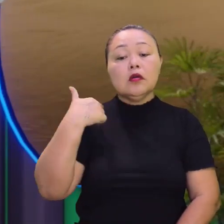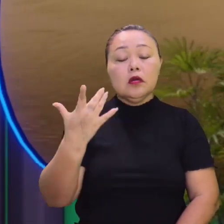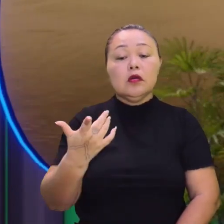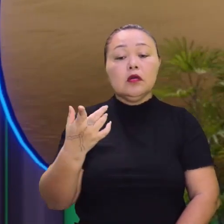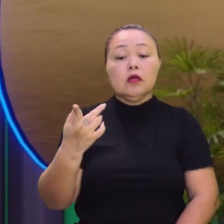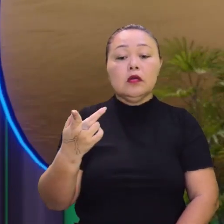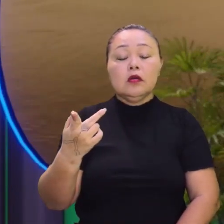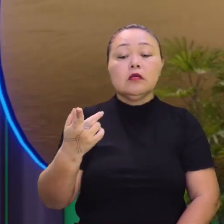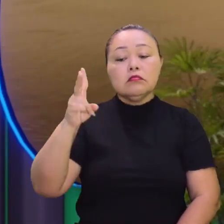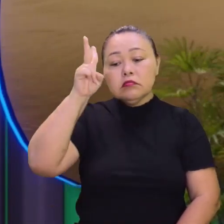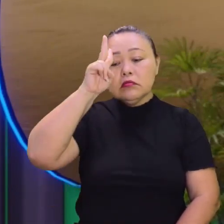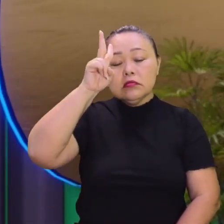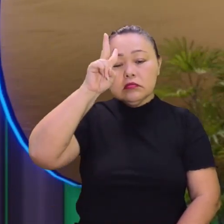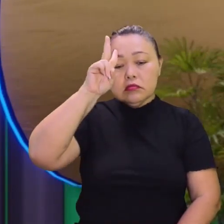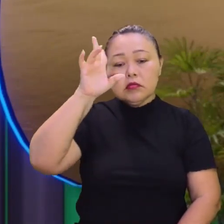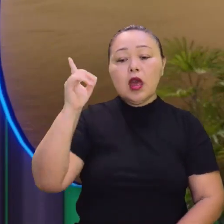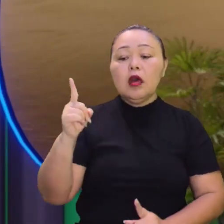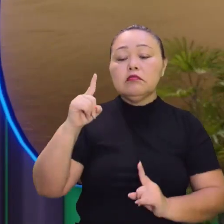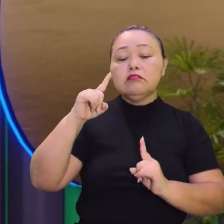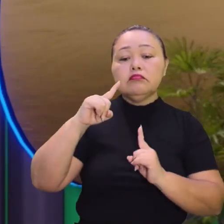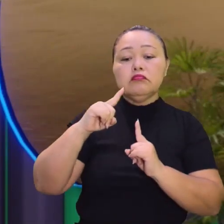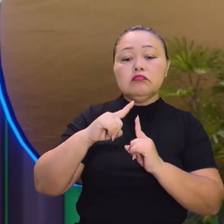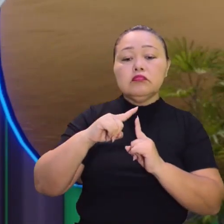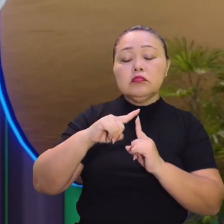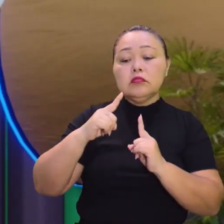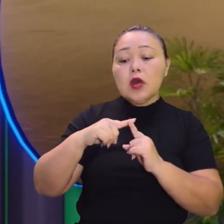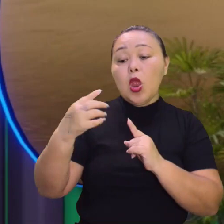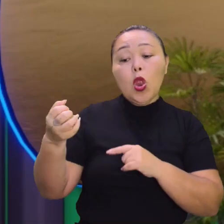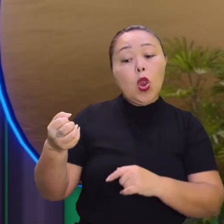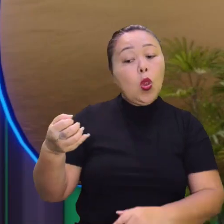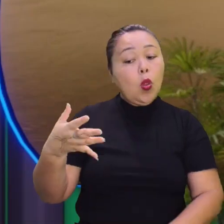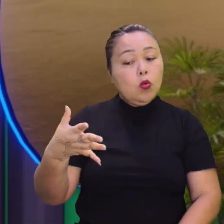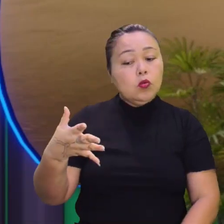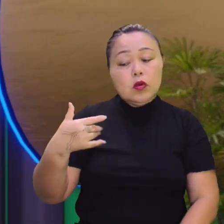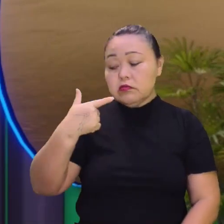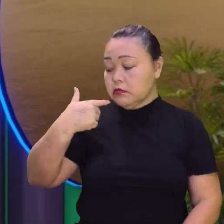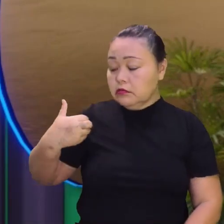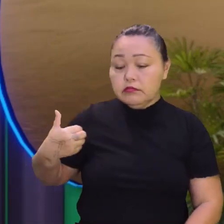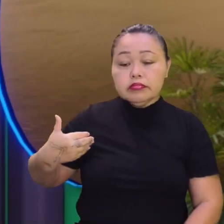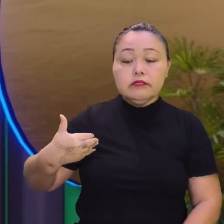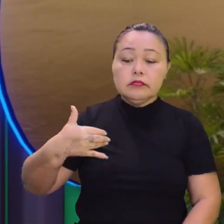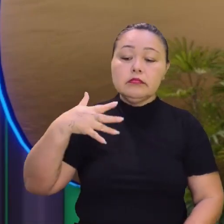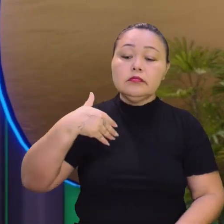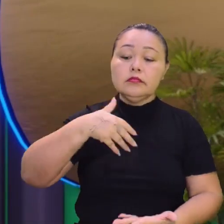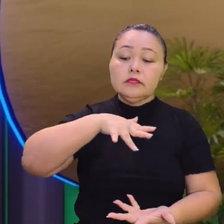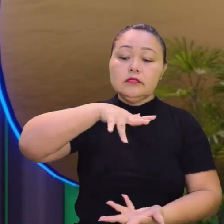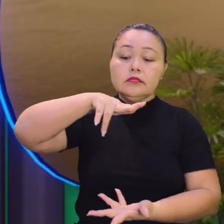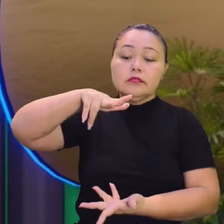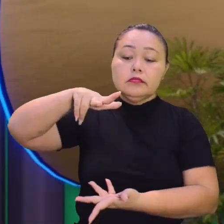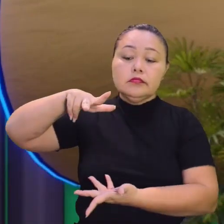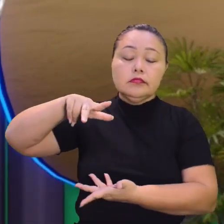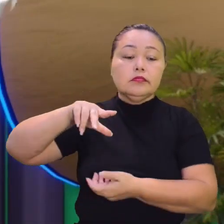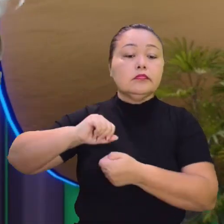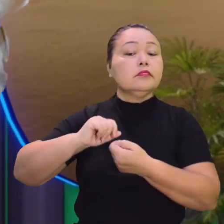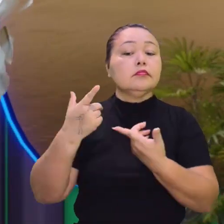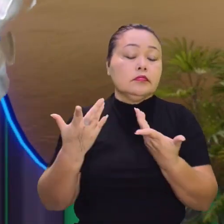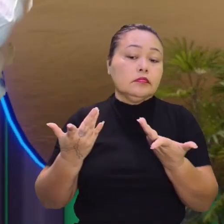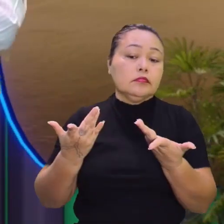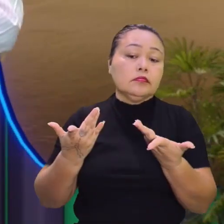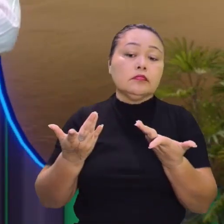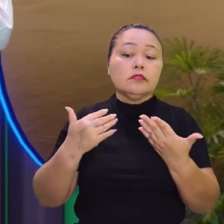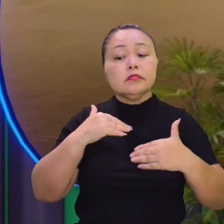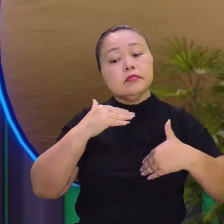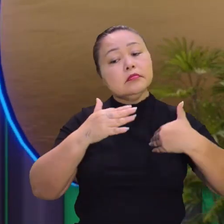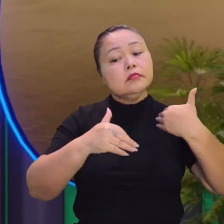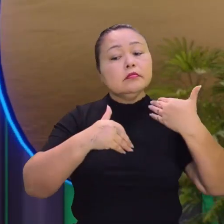ela é um tipo de vegetação muito nova, né? Muito jovem. Muito bem. No planeta. Exatamente. Não é isso? E então ela está